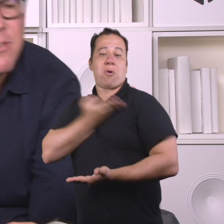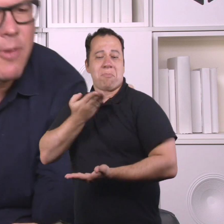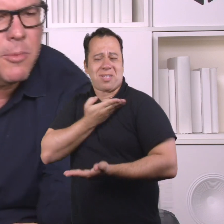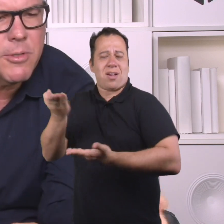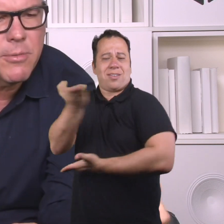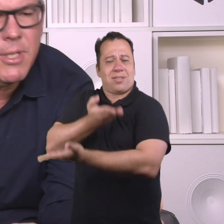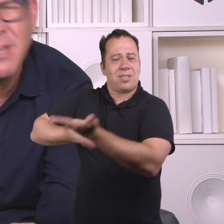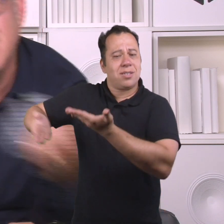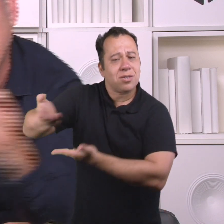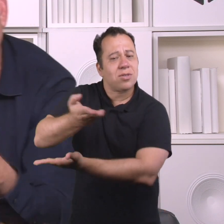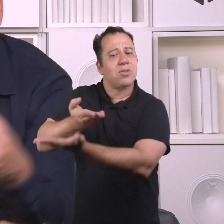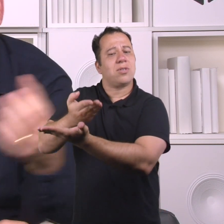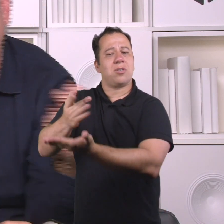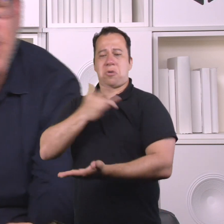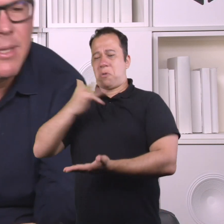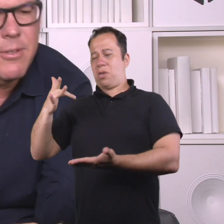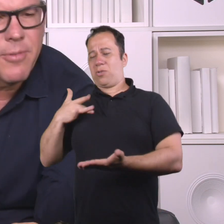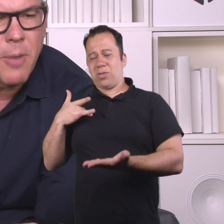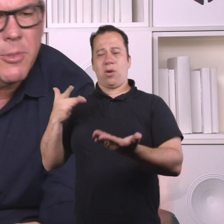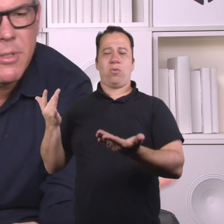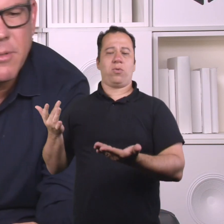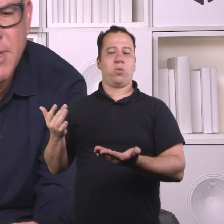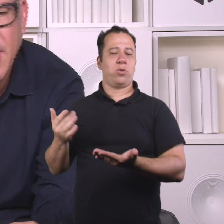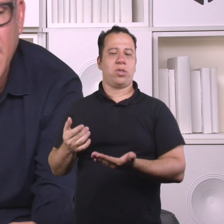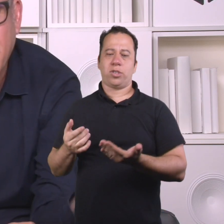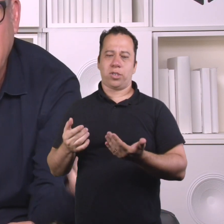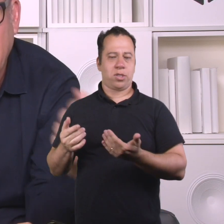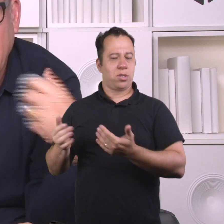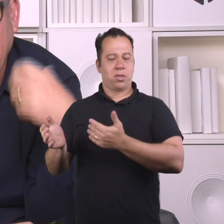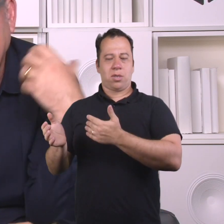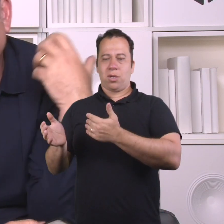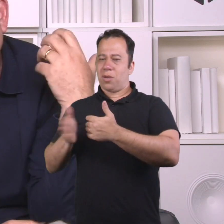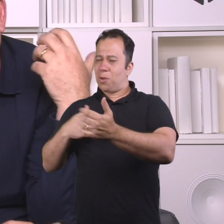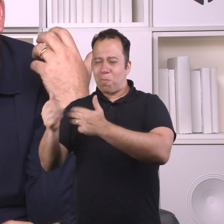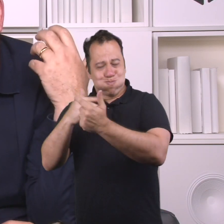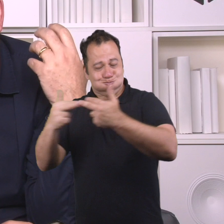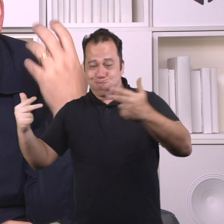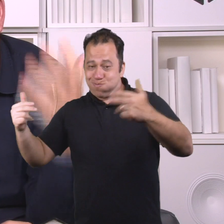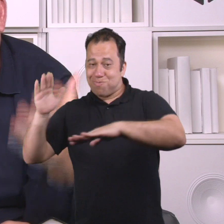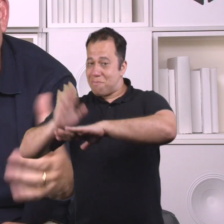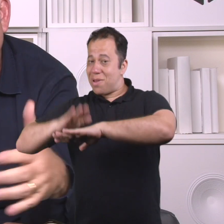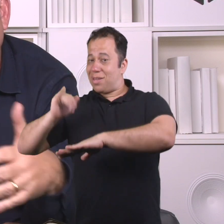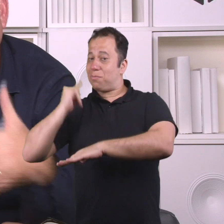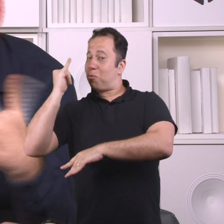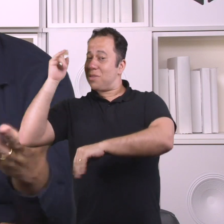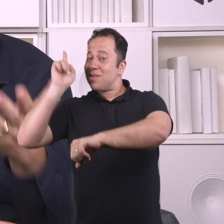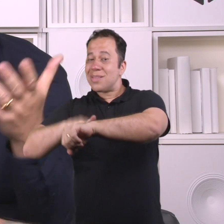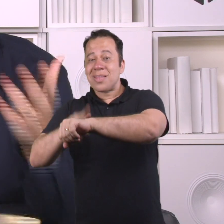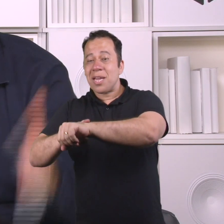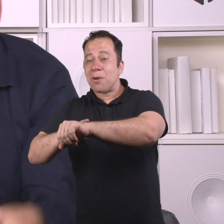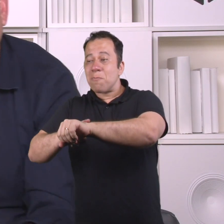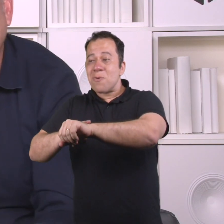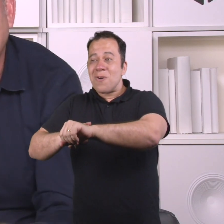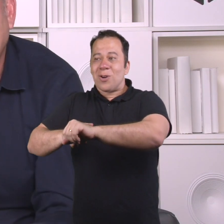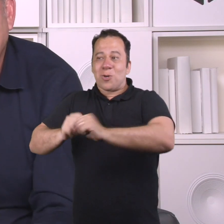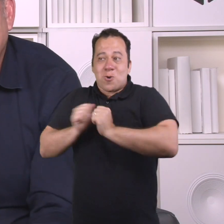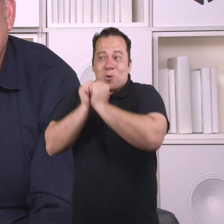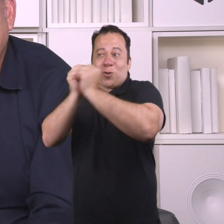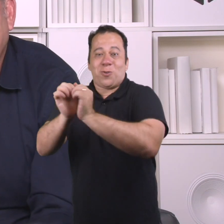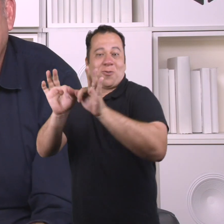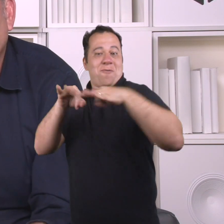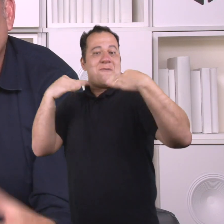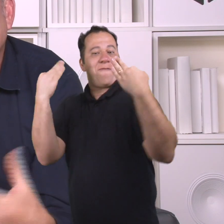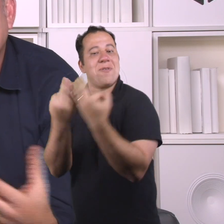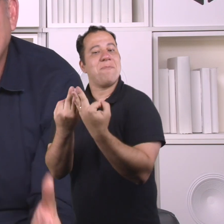amizade. Transforme o seu dinheiro em saúde. Transforme o seu dinheiro em tempo de lazer com a sua família.